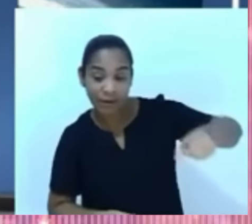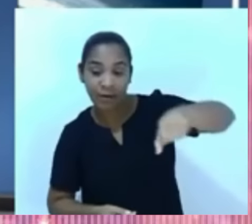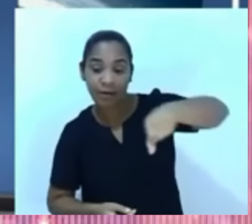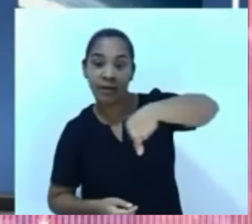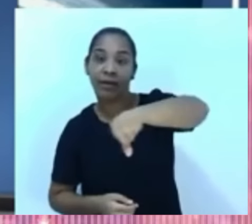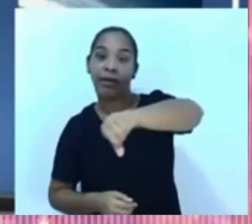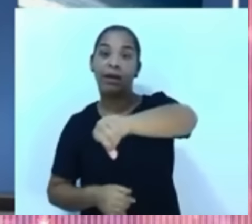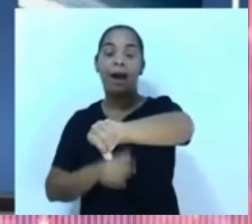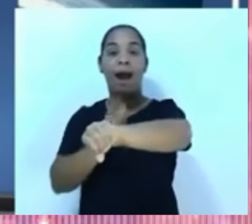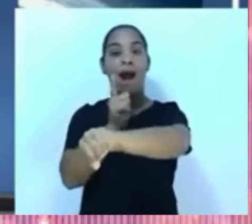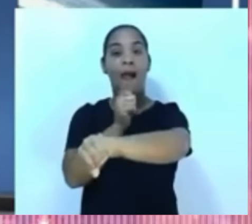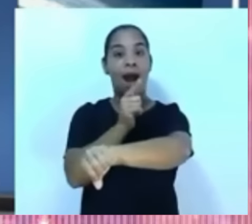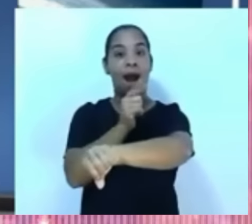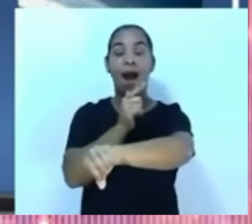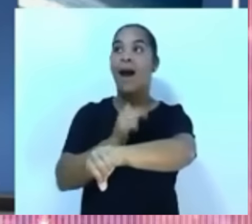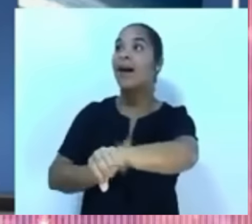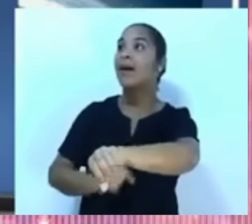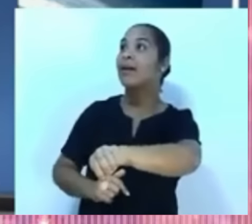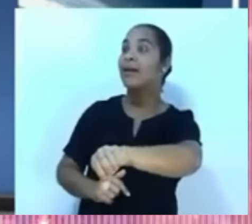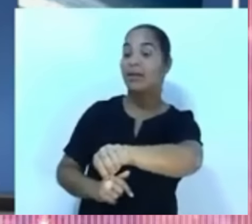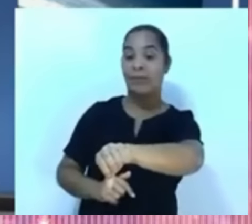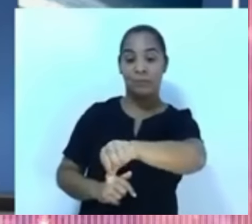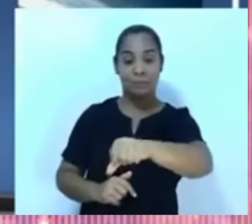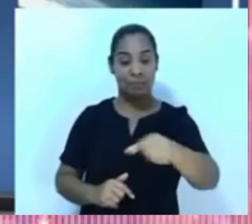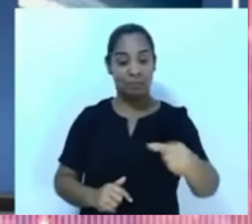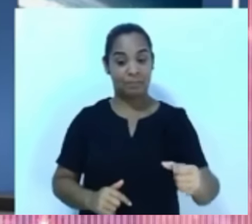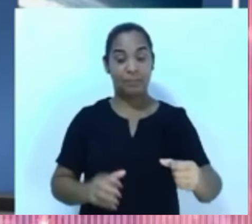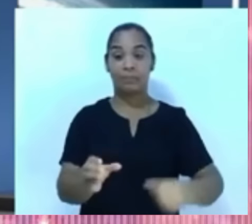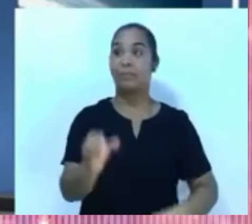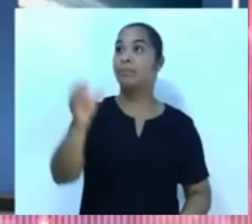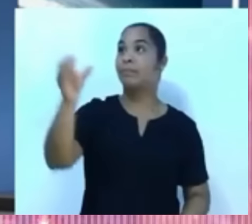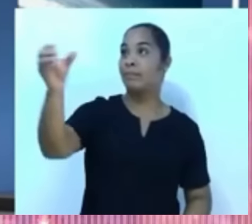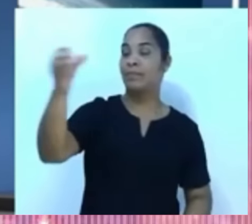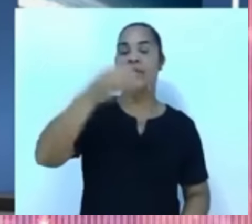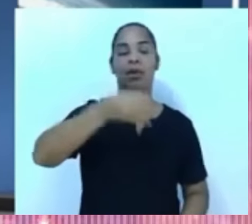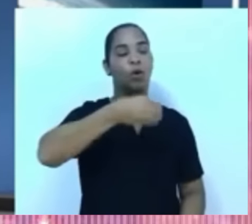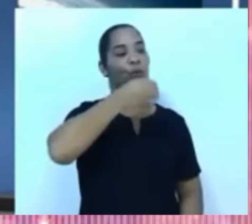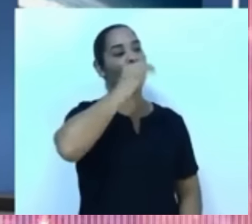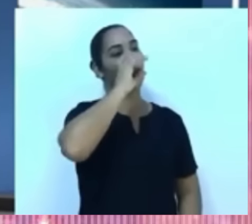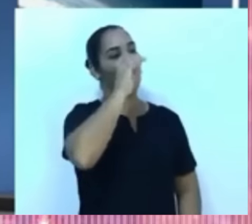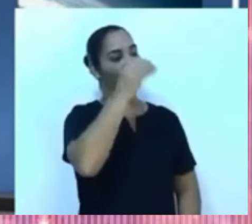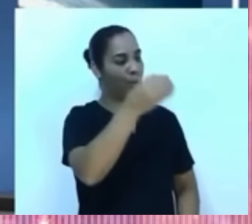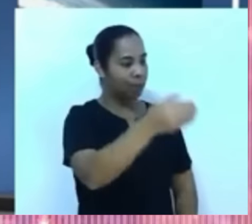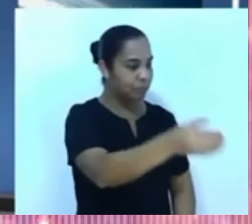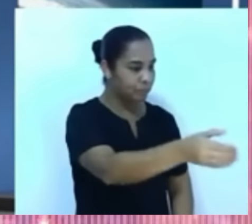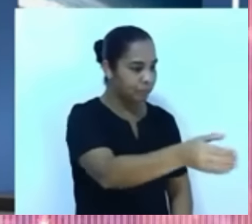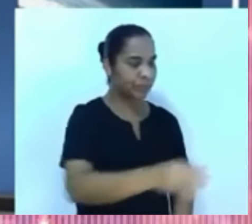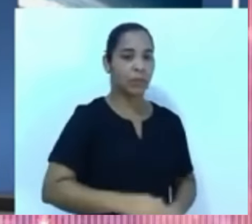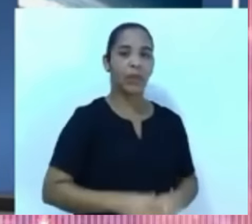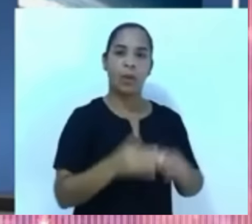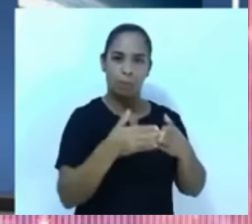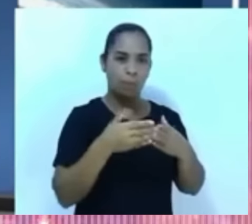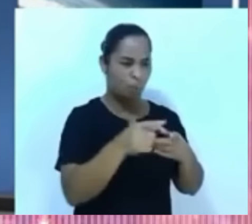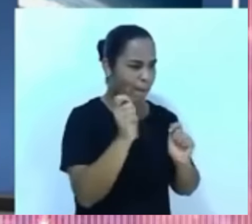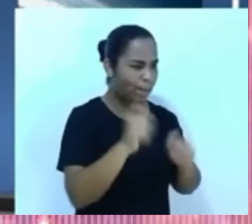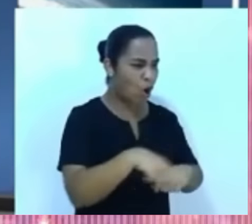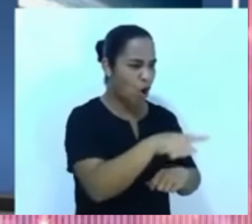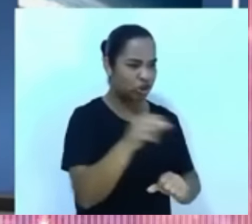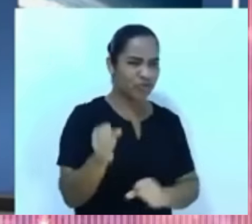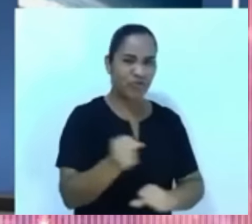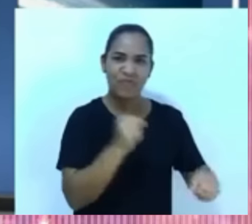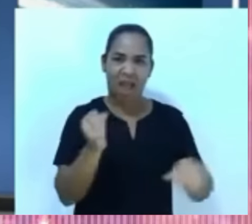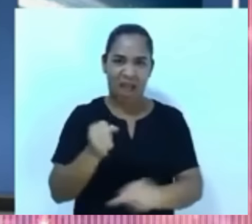deu-lhe água ele sorveu um pouco devolveu o restante e disse Você poderia varrer aqui à sala porque